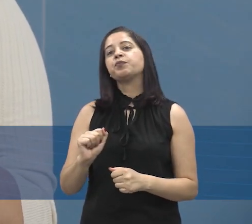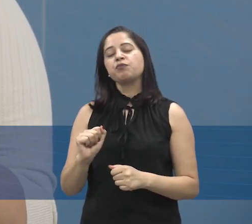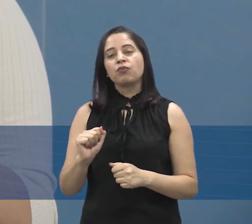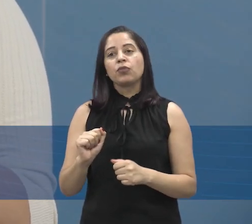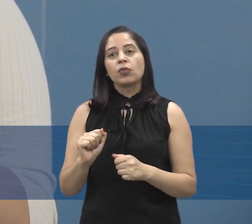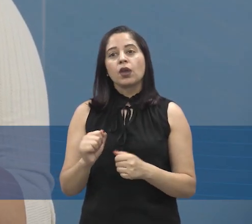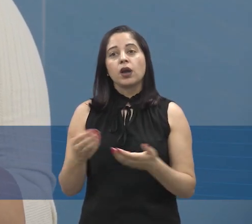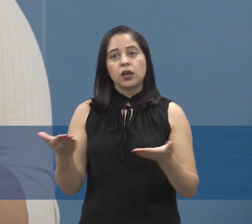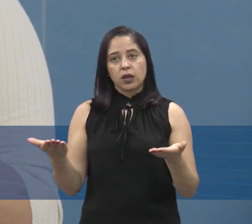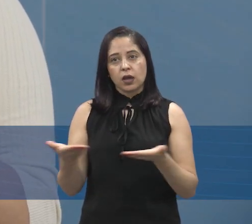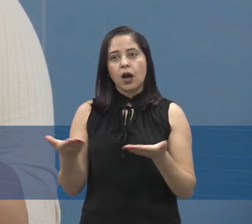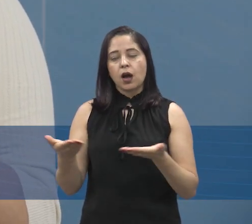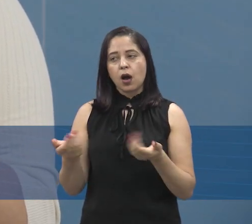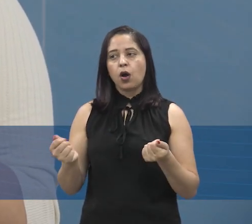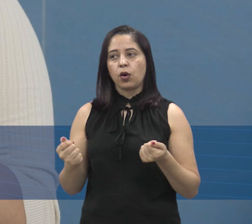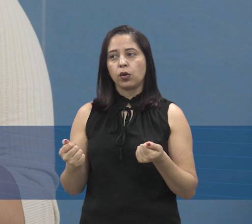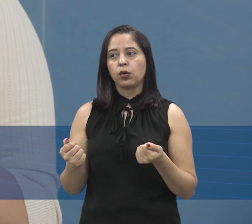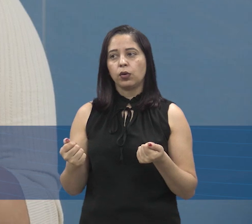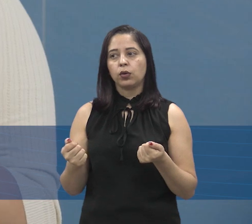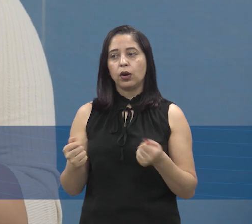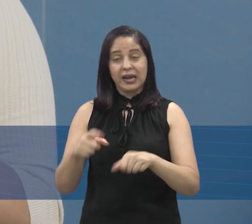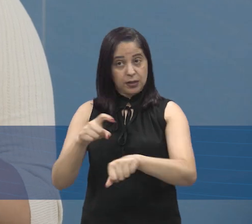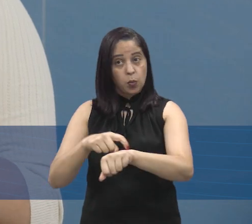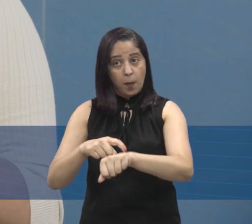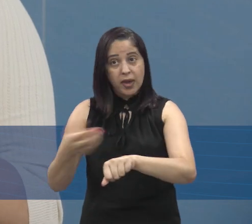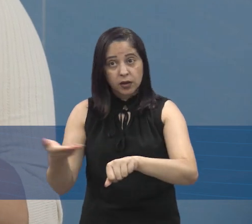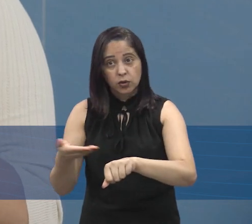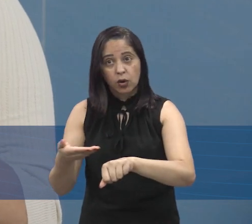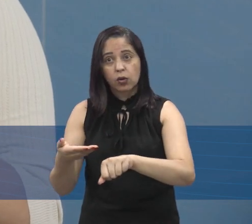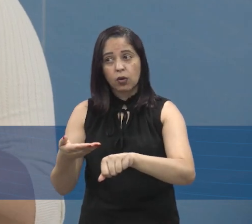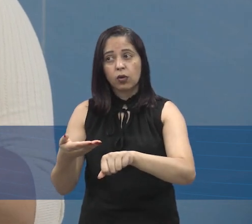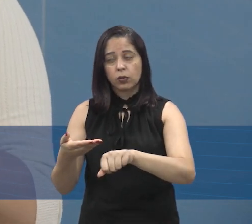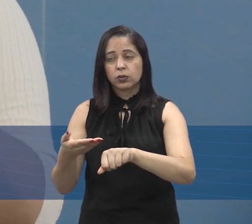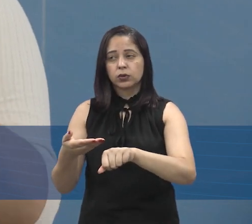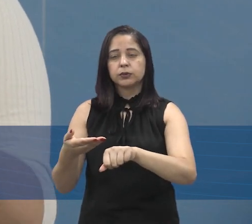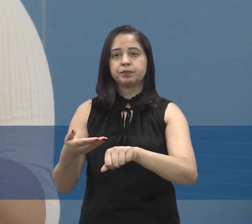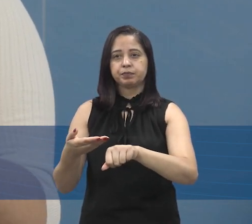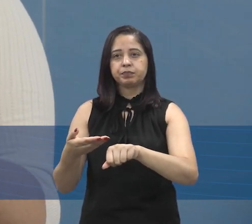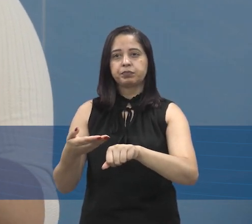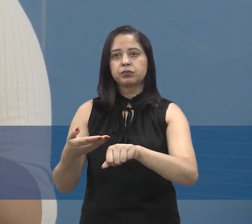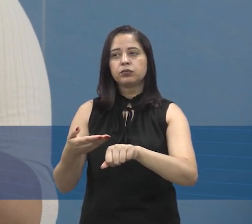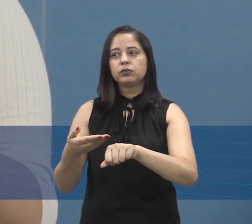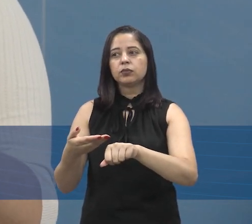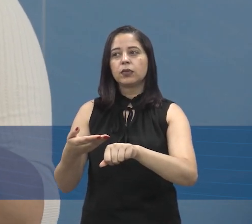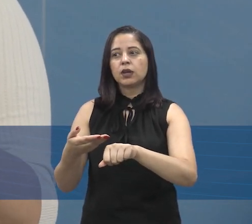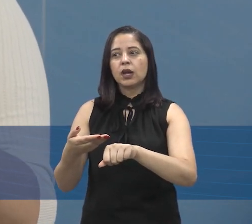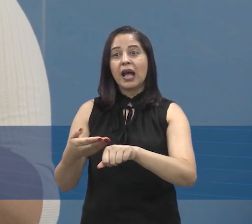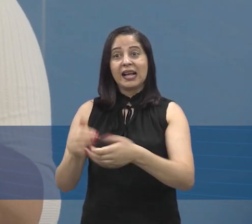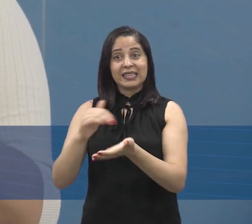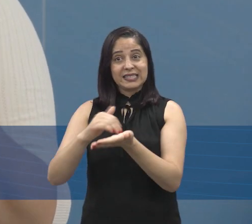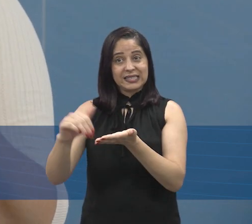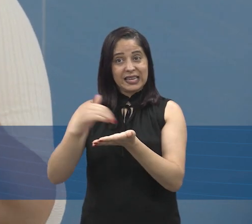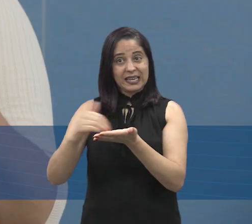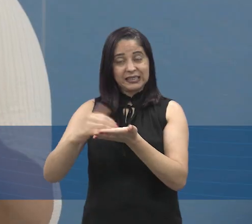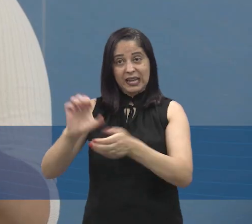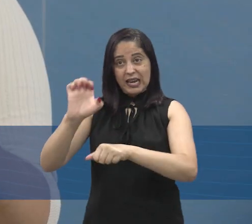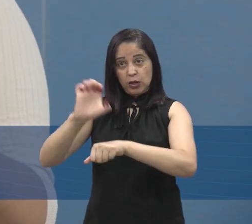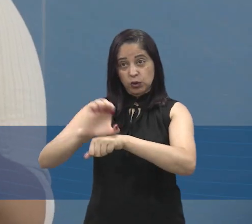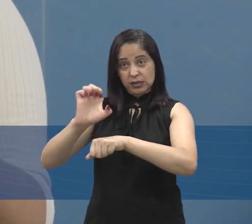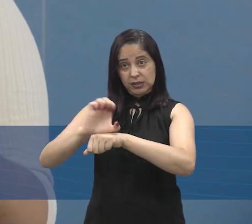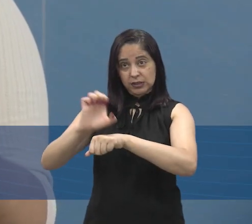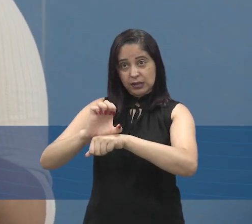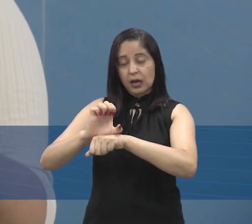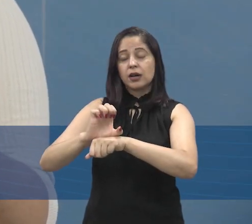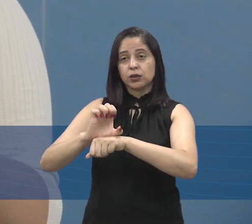aqui conversando neste momento, faz parte dos roteiros da Secretaria de Estado do Turismo de